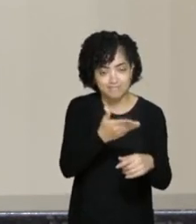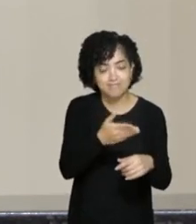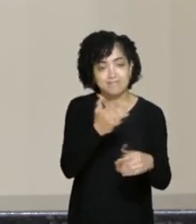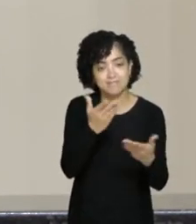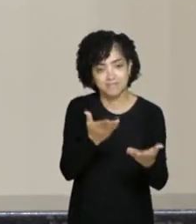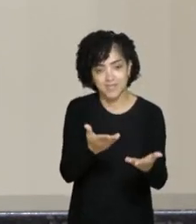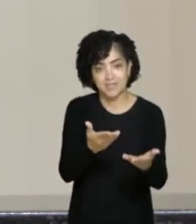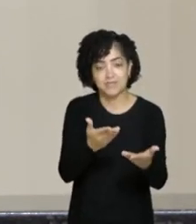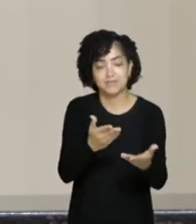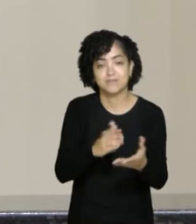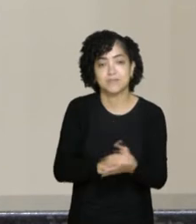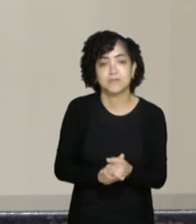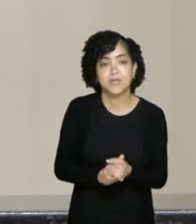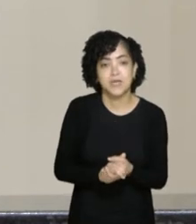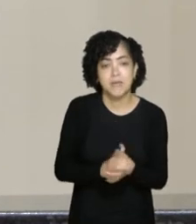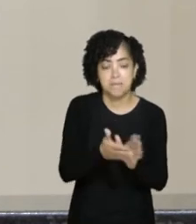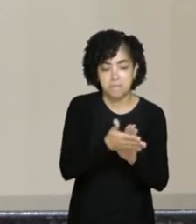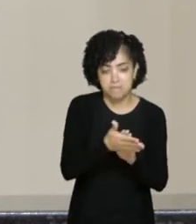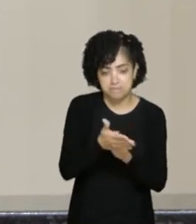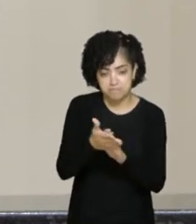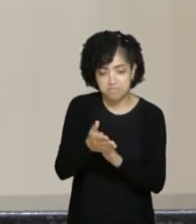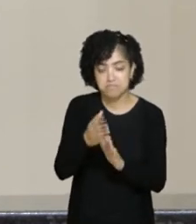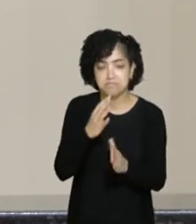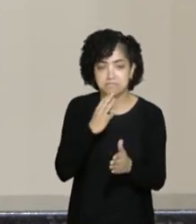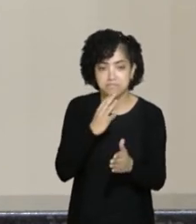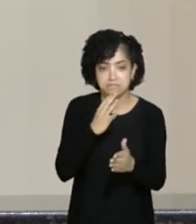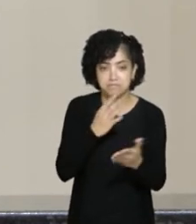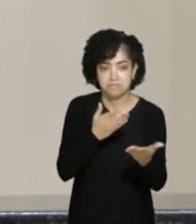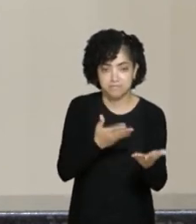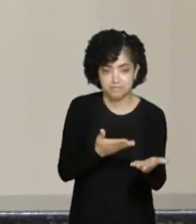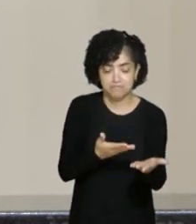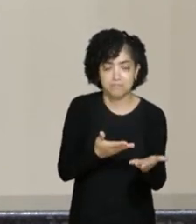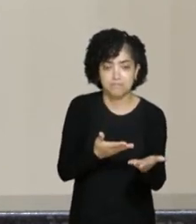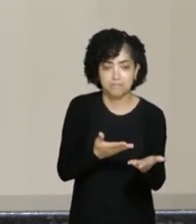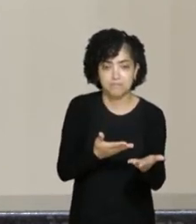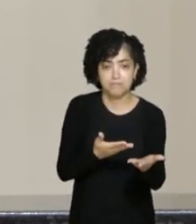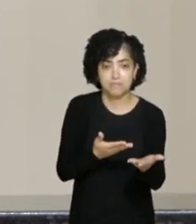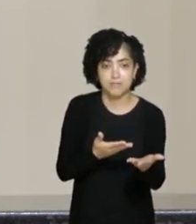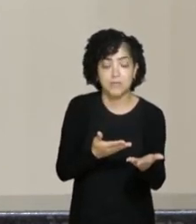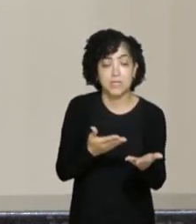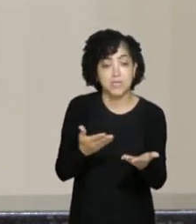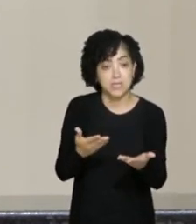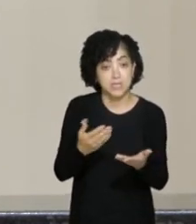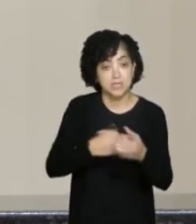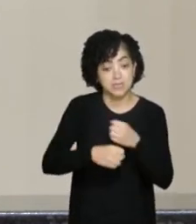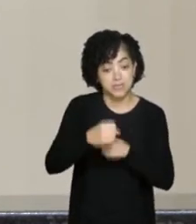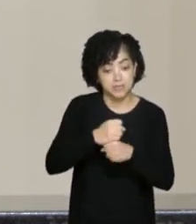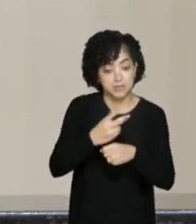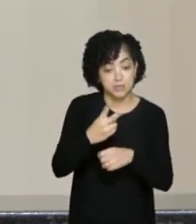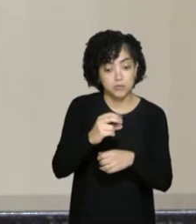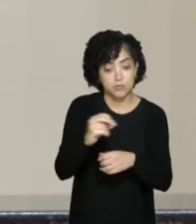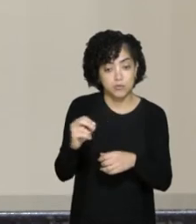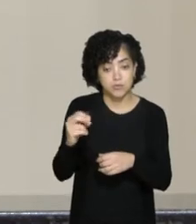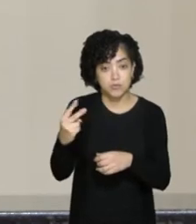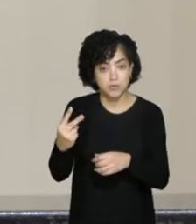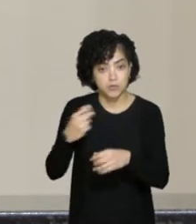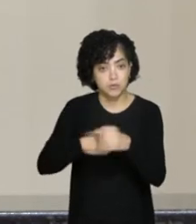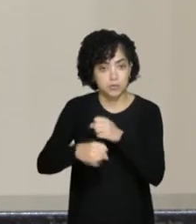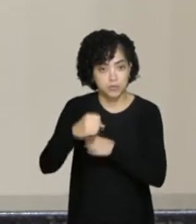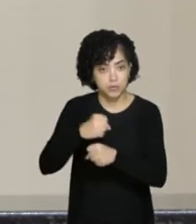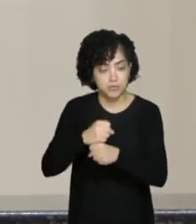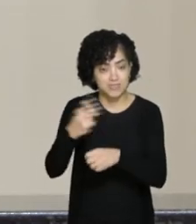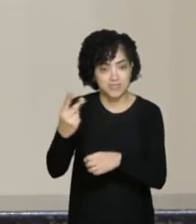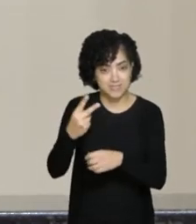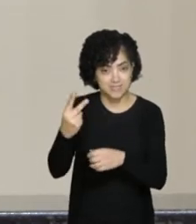Então, parabenizar, dizer, PP, que em 2002 eu fiquei segundo